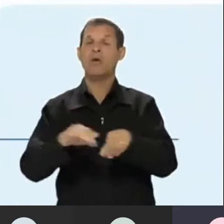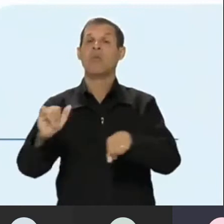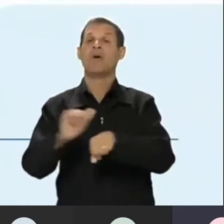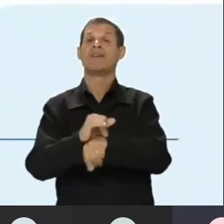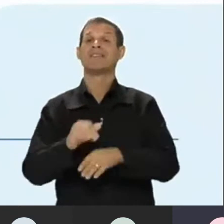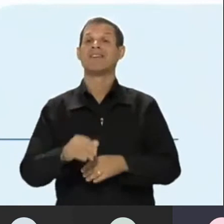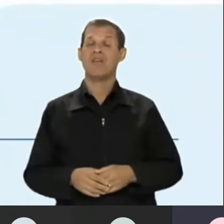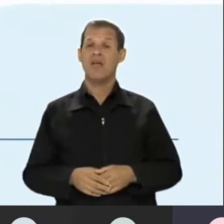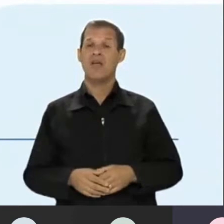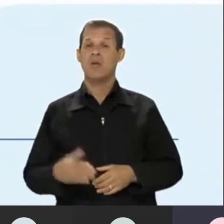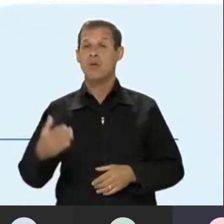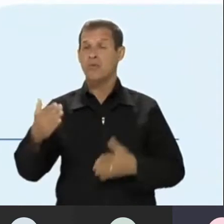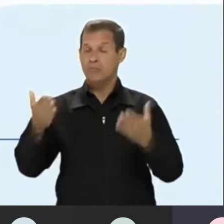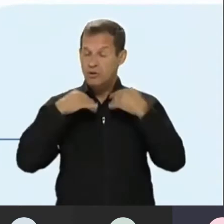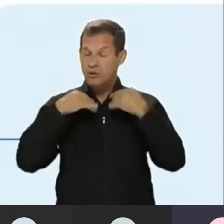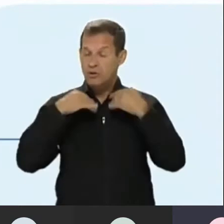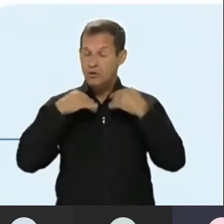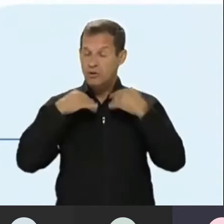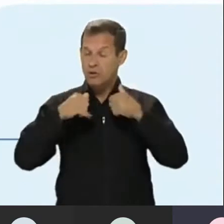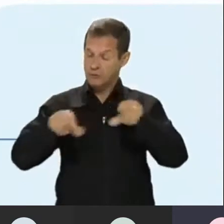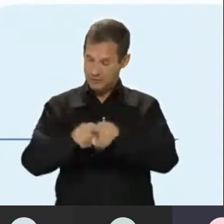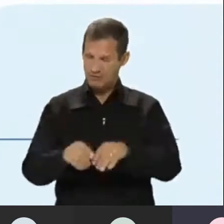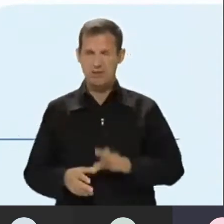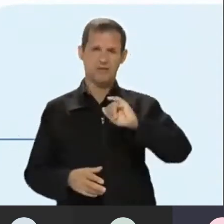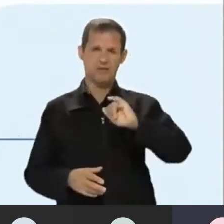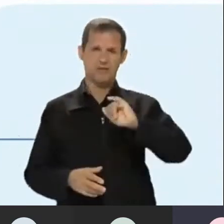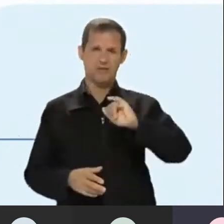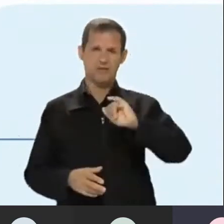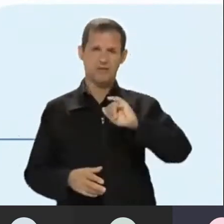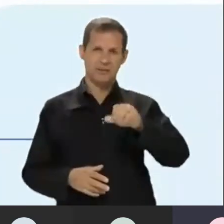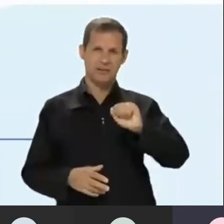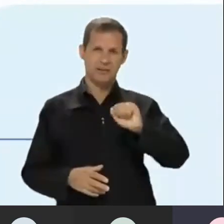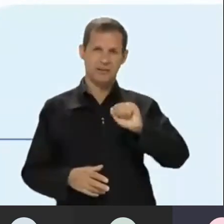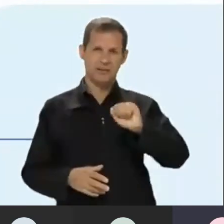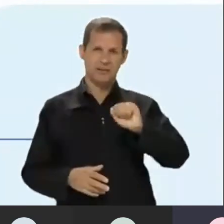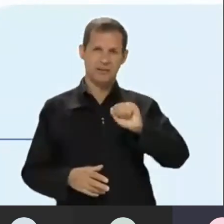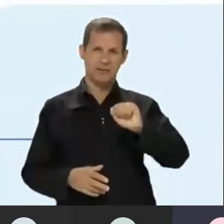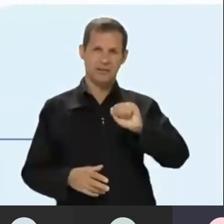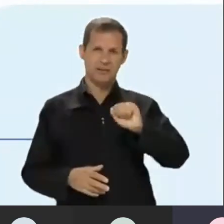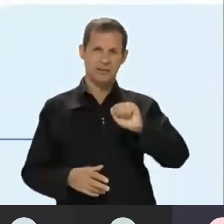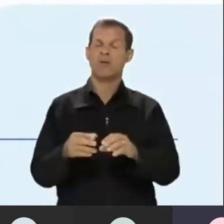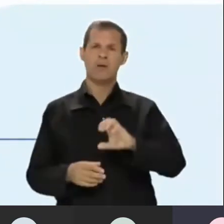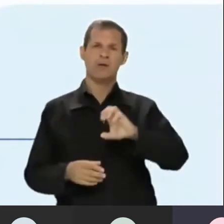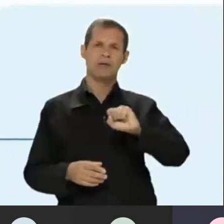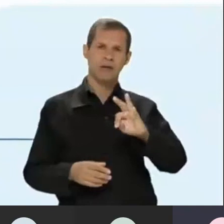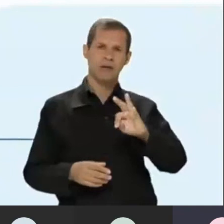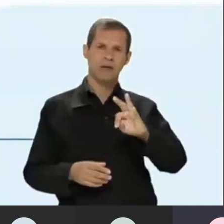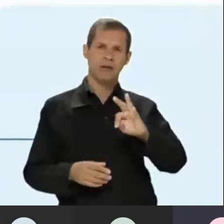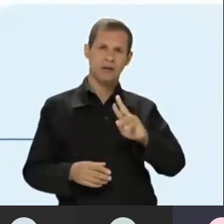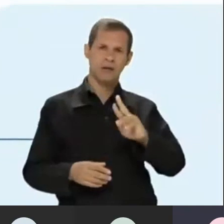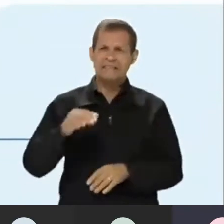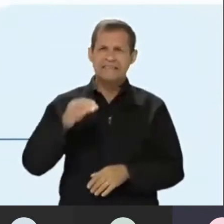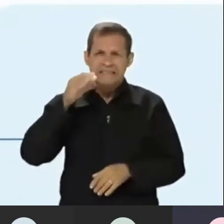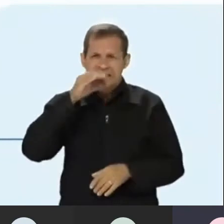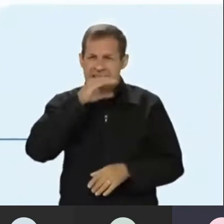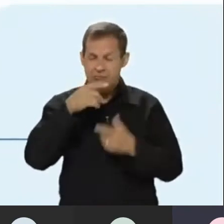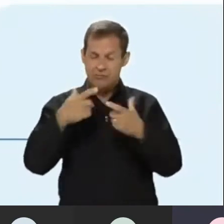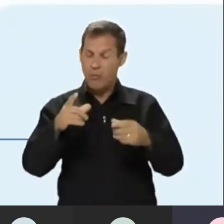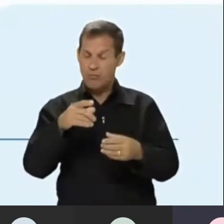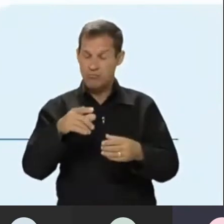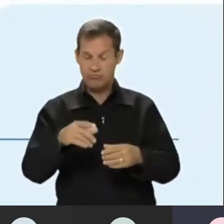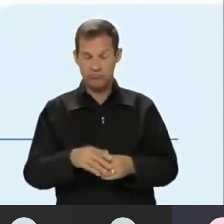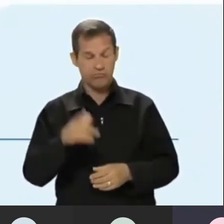não saia, tá? Aqui nós também temos fachadas envidraçadas, que a gente sabe que o vidro ele é como se fosse uma estufa. Então, se você cria um